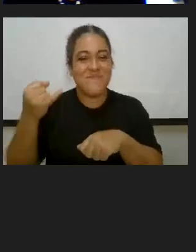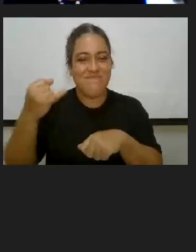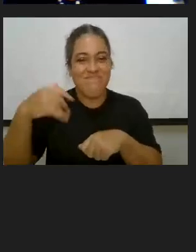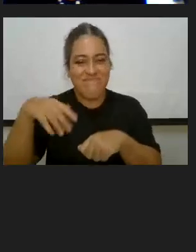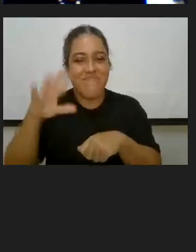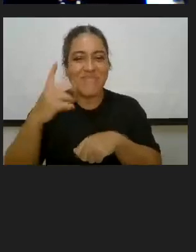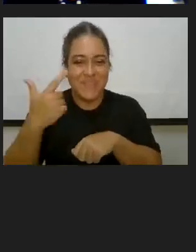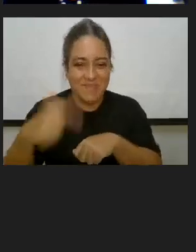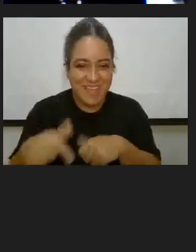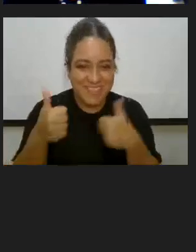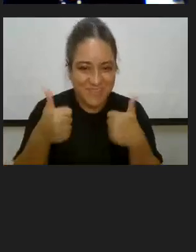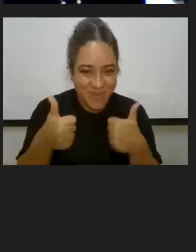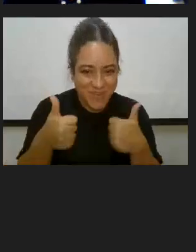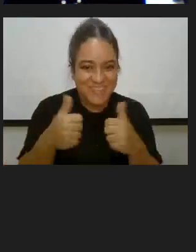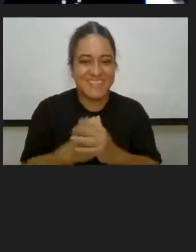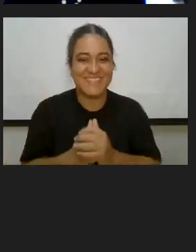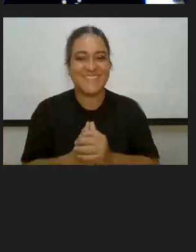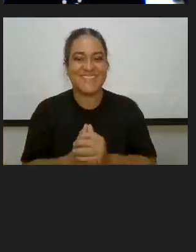tá bom?